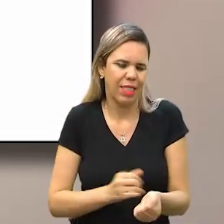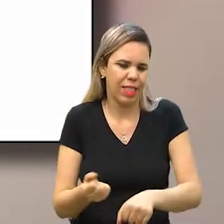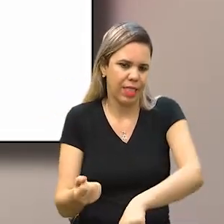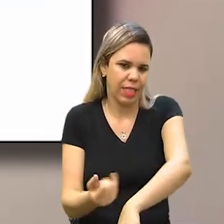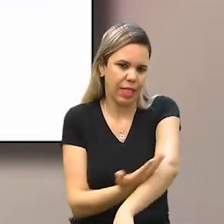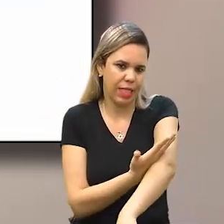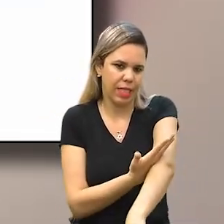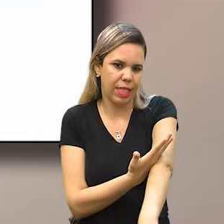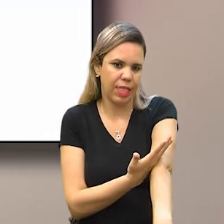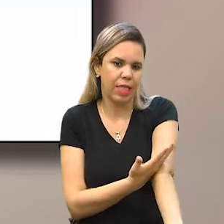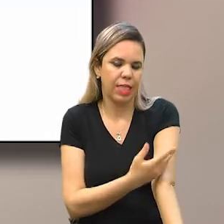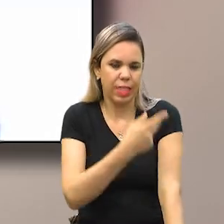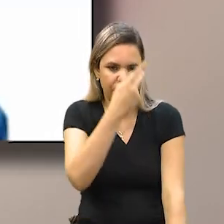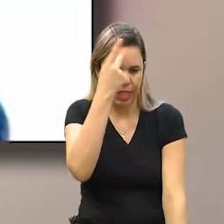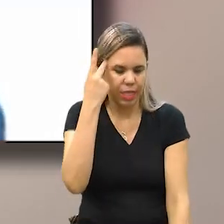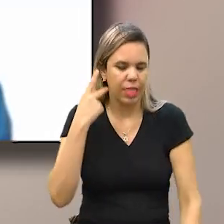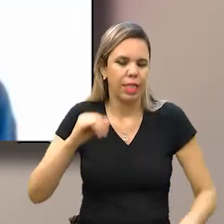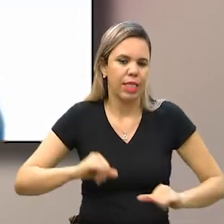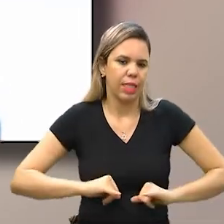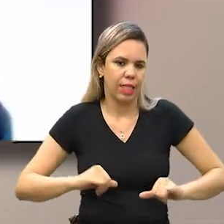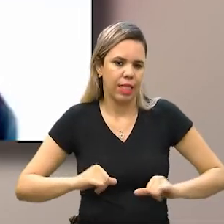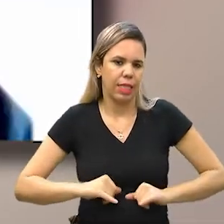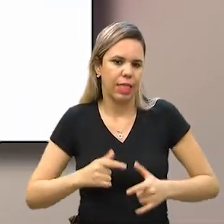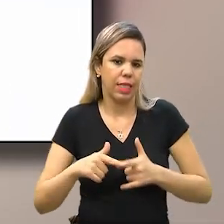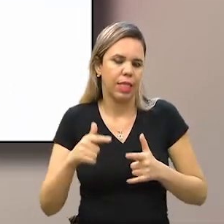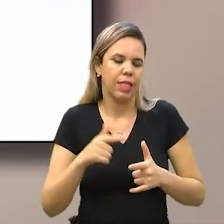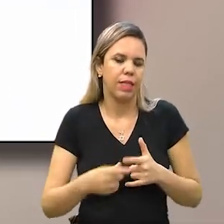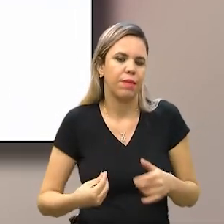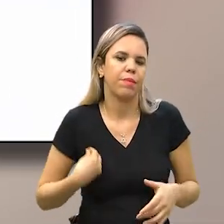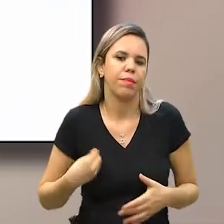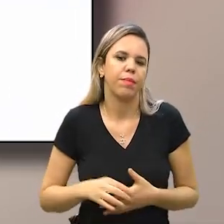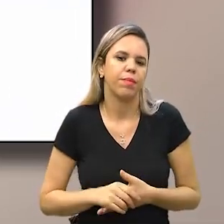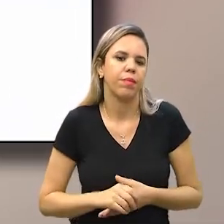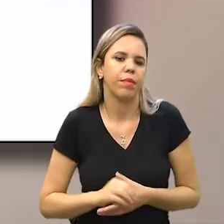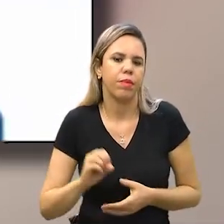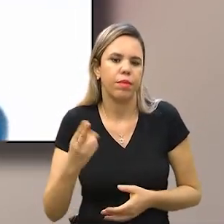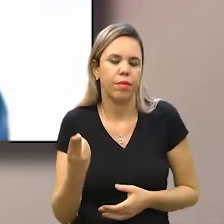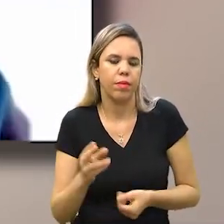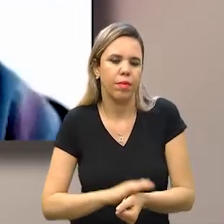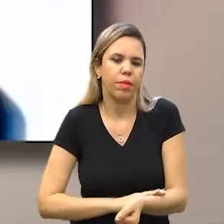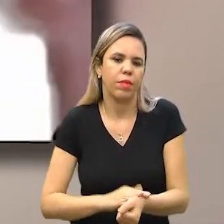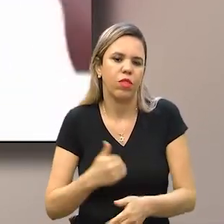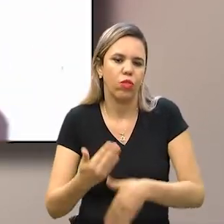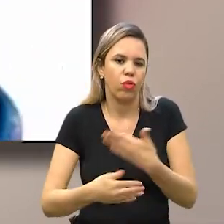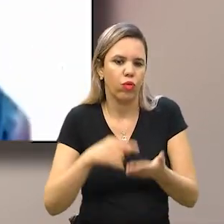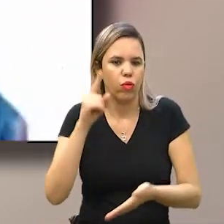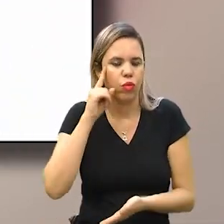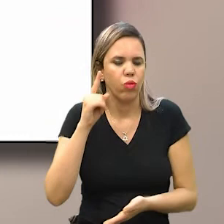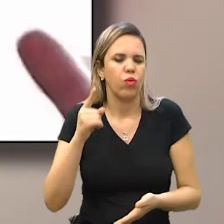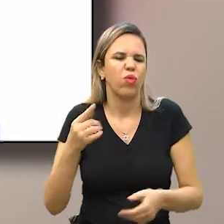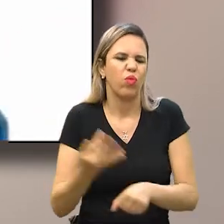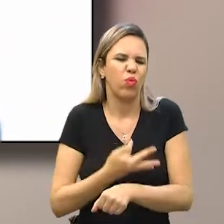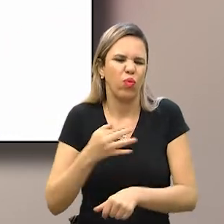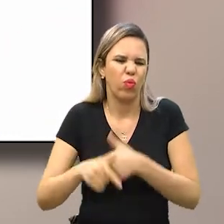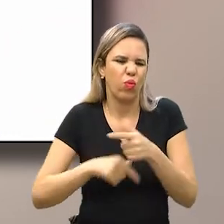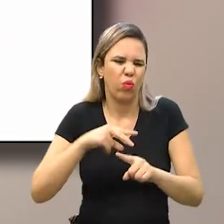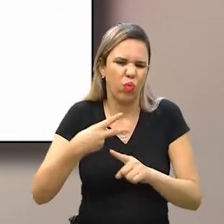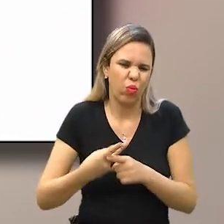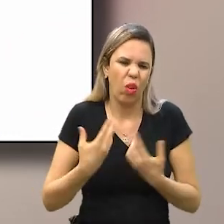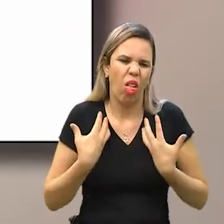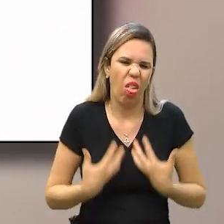estresse emocional, né, da pessoa estar sofrendo por algum problema na vida, ou o estresse do dia a dia, de carga de